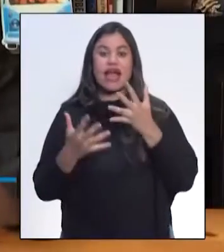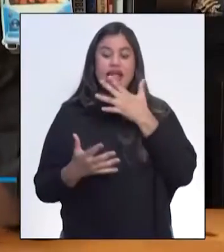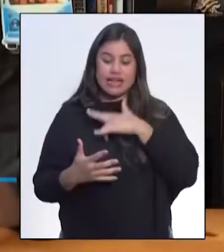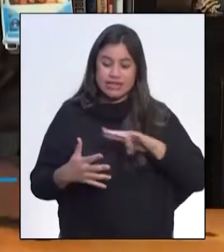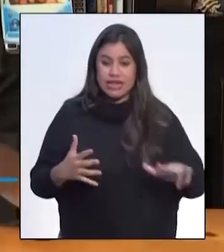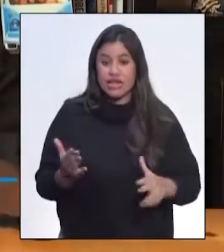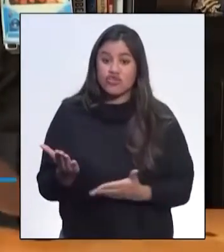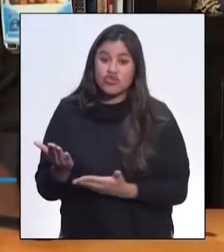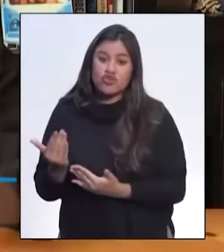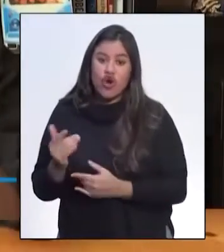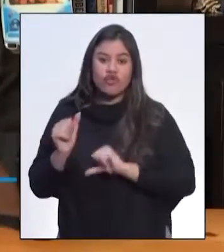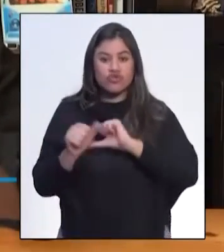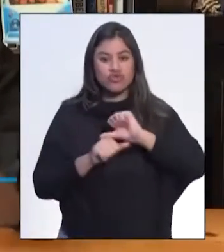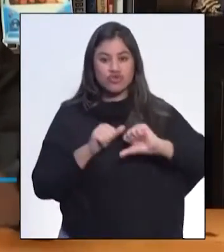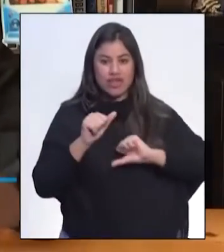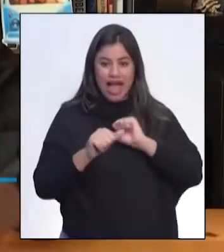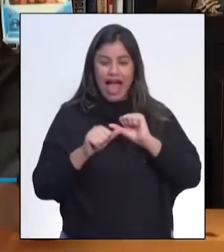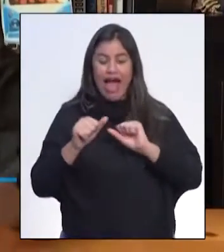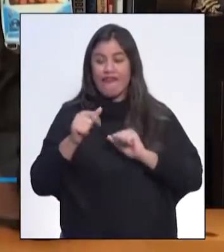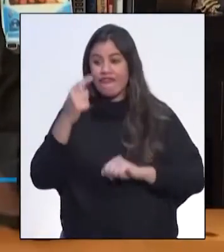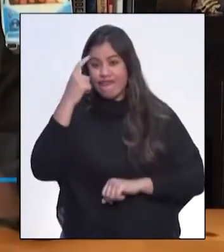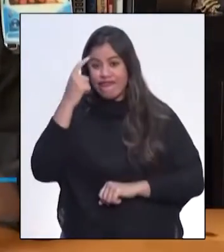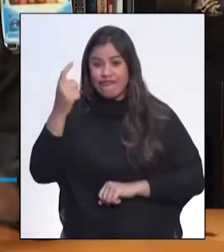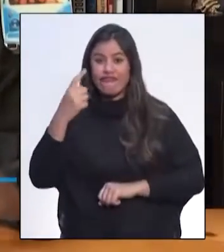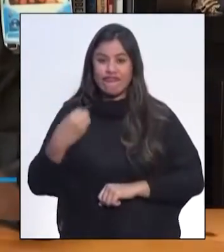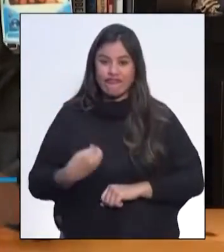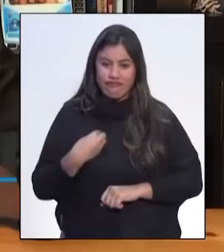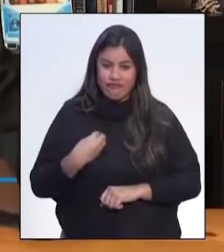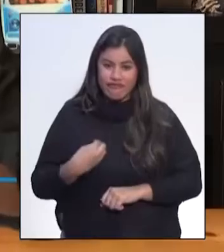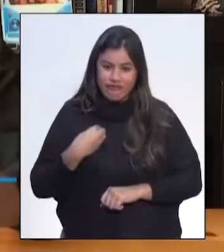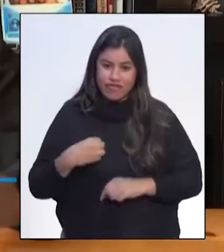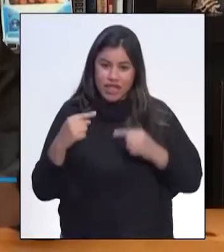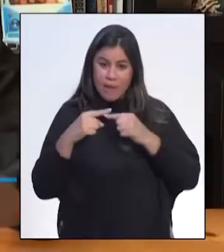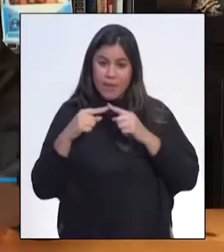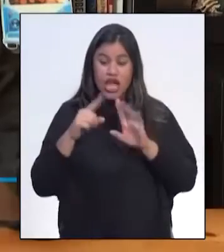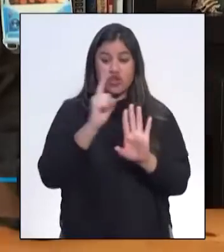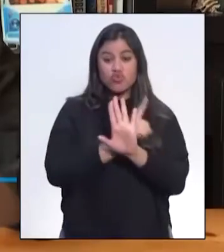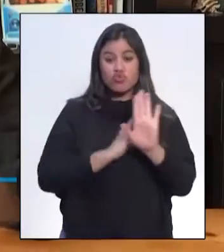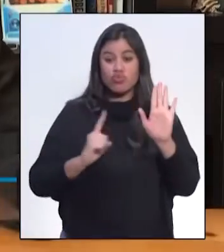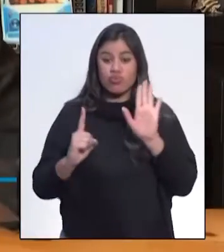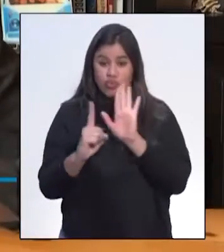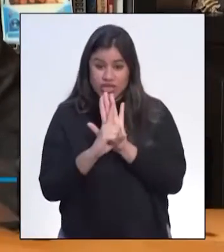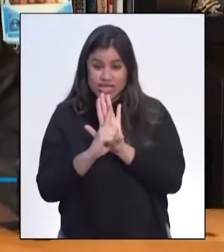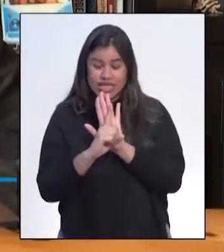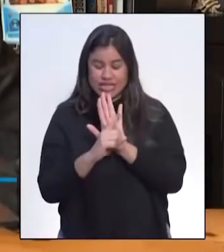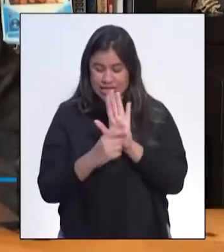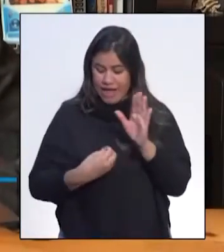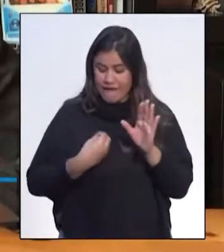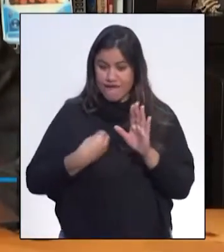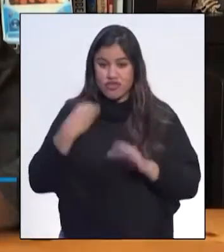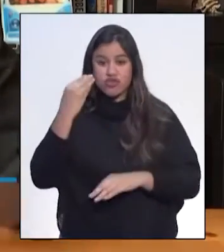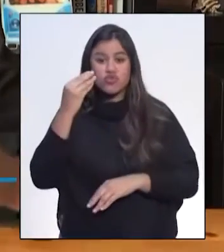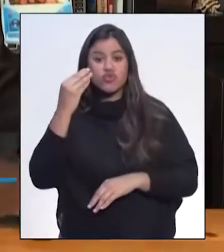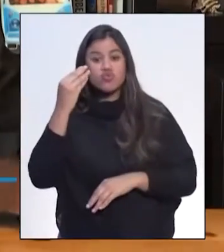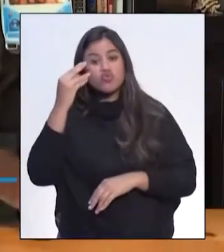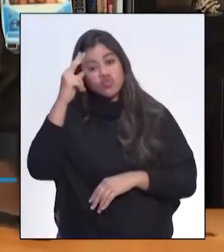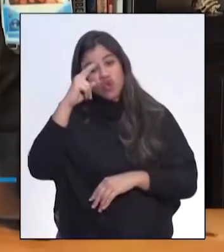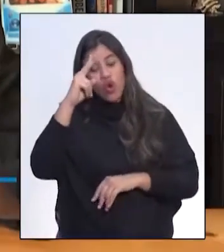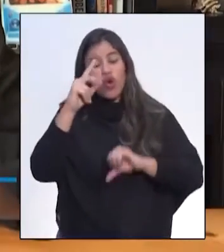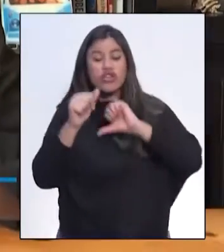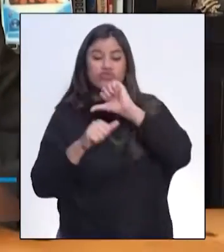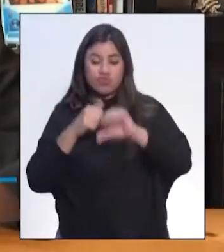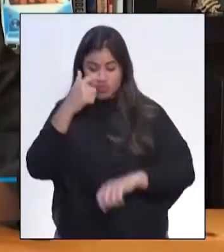e jovens a transformarem suas realidades, reconhecendo-os como protagonistas das suas próprias histórias de mudança. E